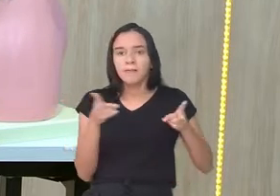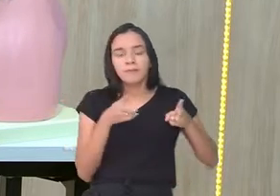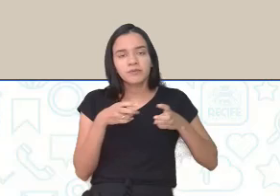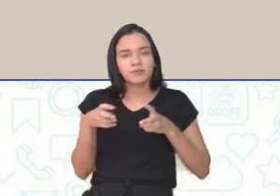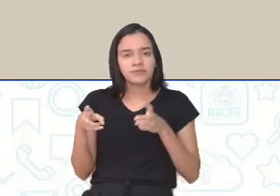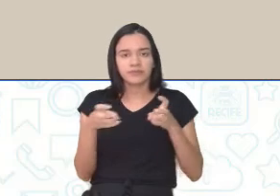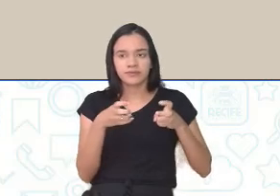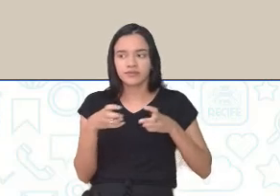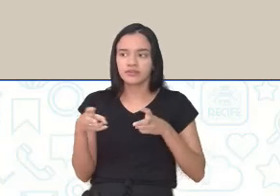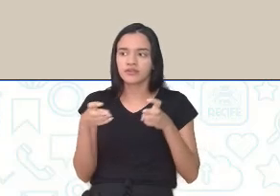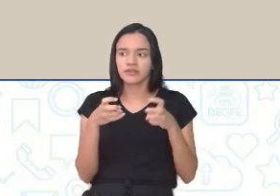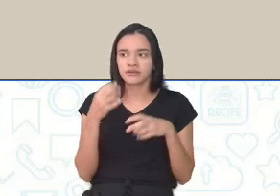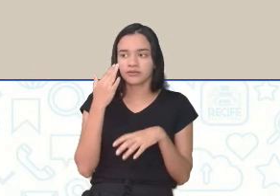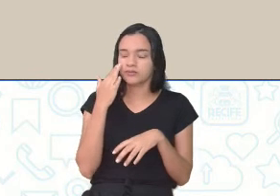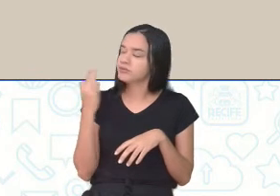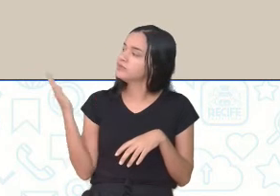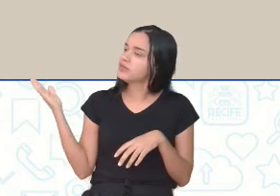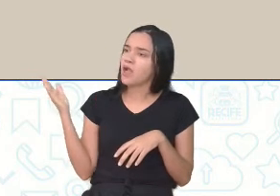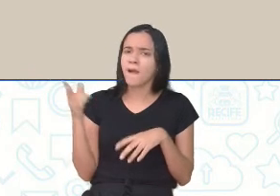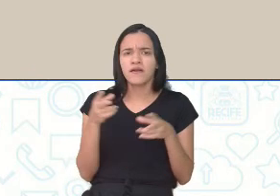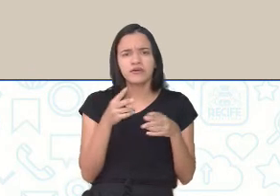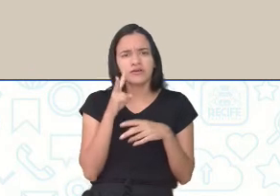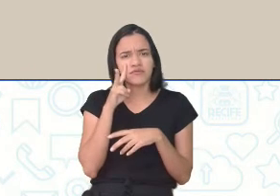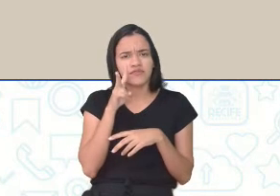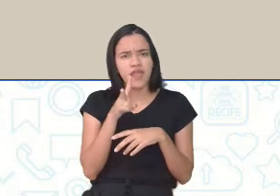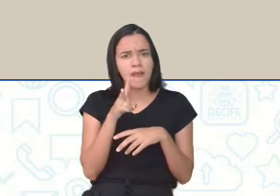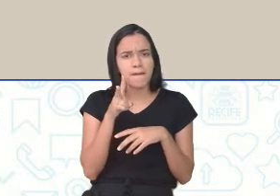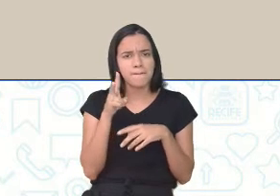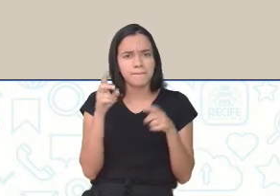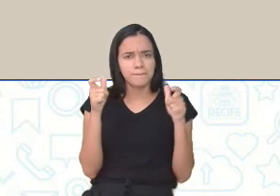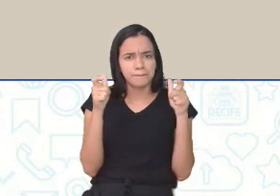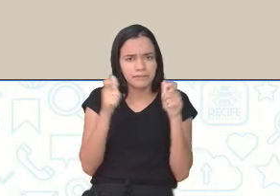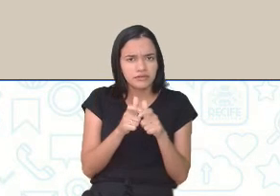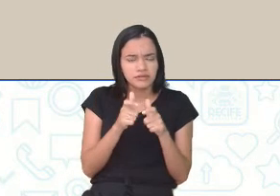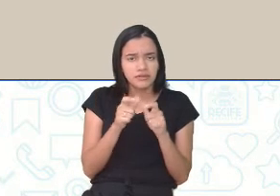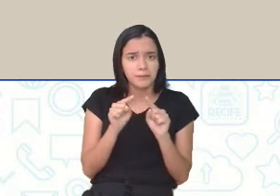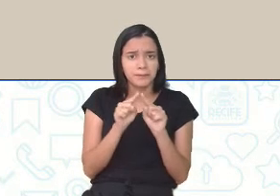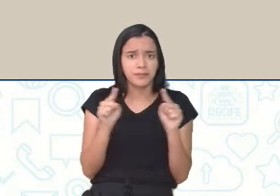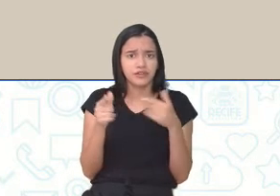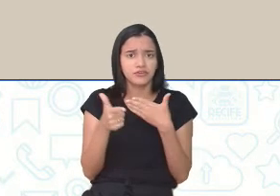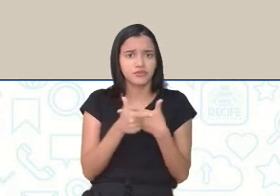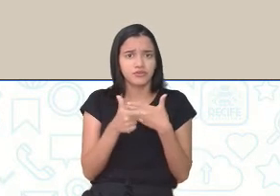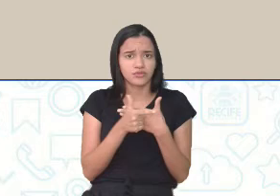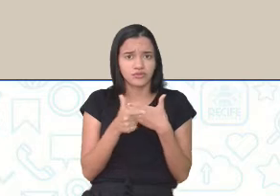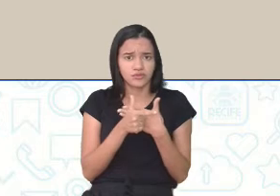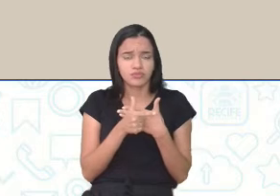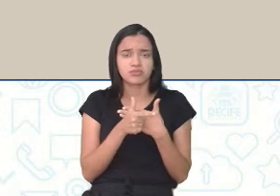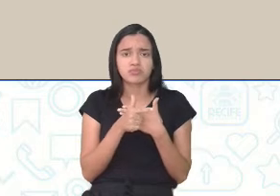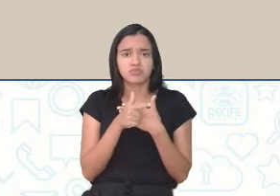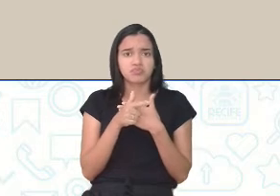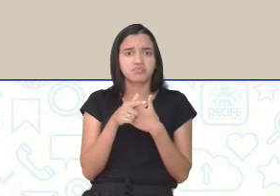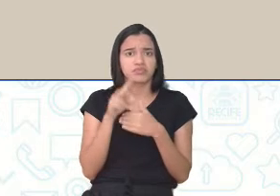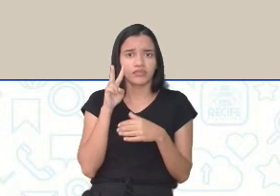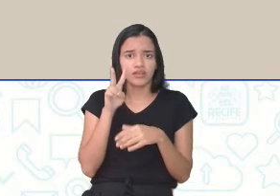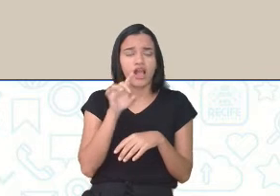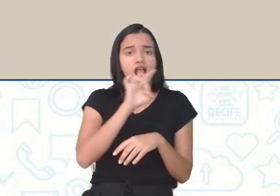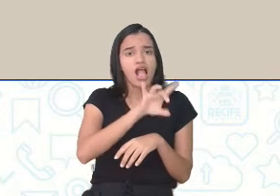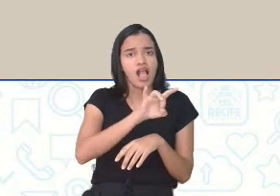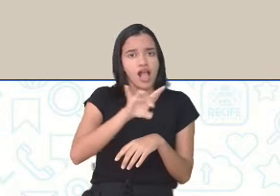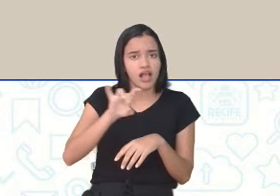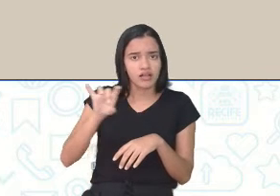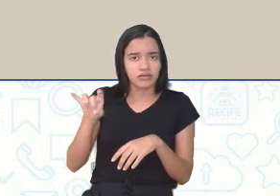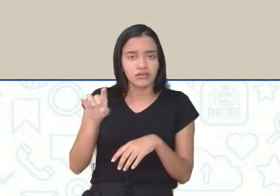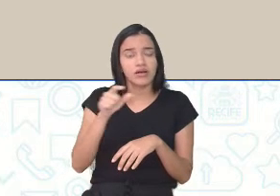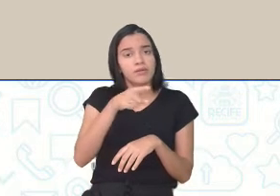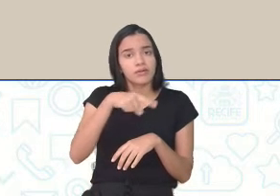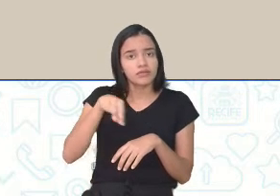esse órgão aqui. A gente vê pequenininho, não é? Mas com tantas funções dessas que nós vamos ver cada partezinha para